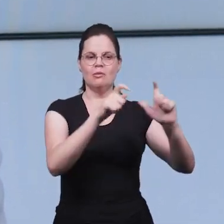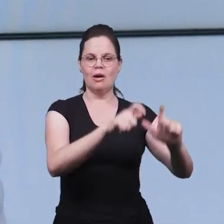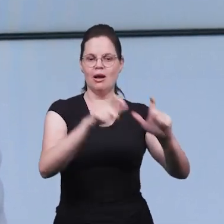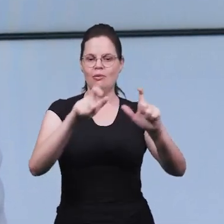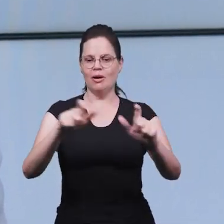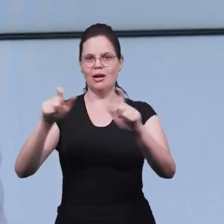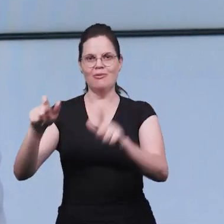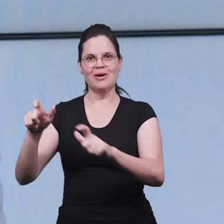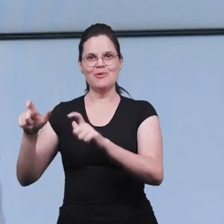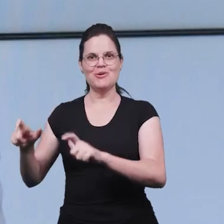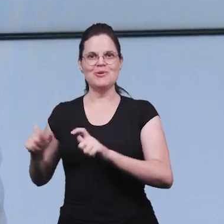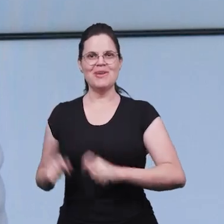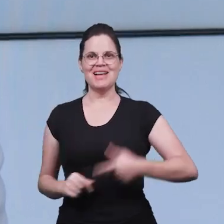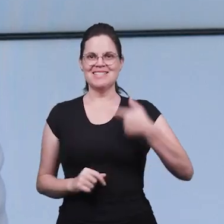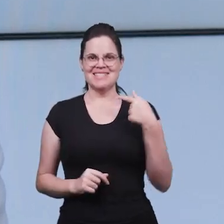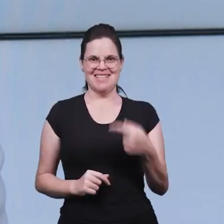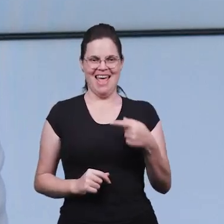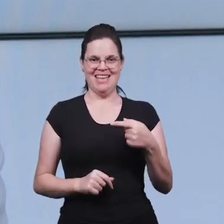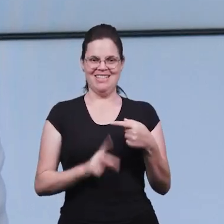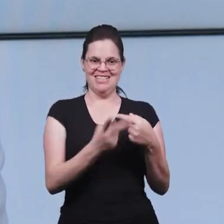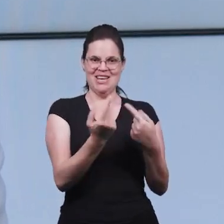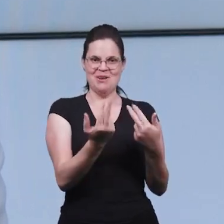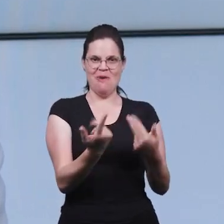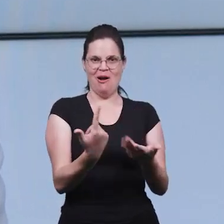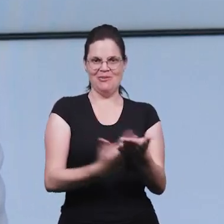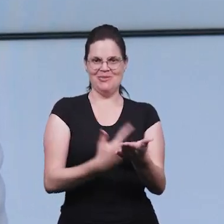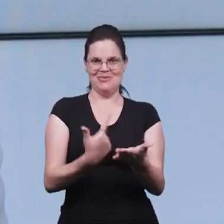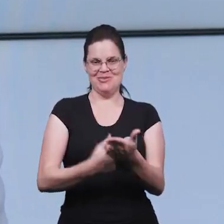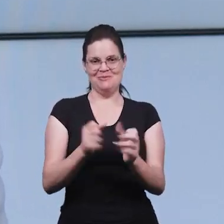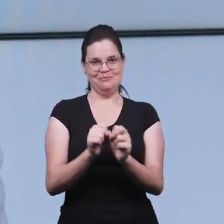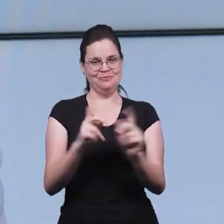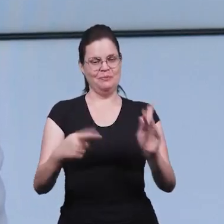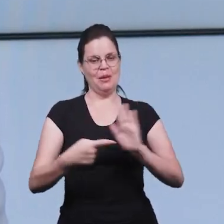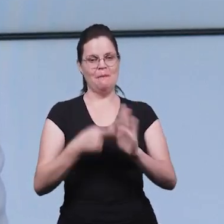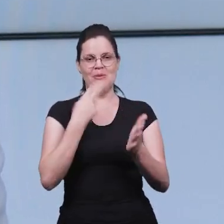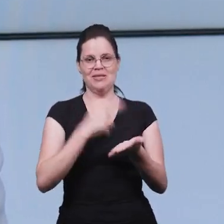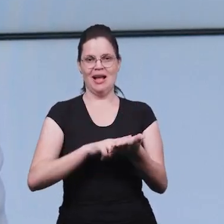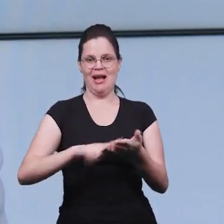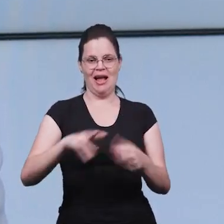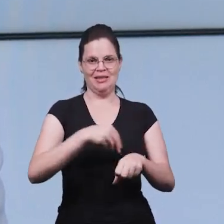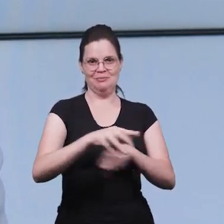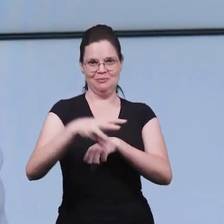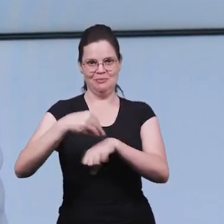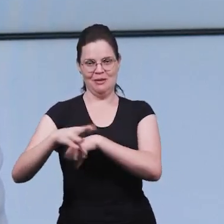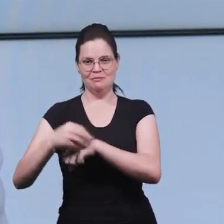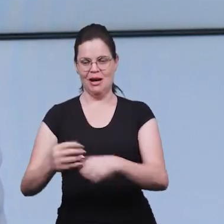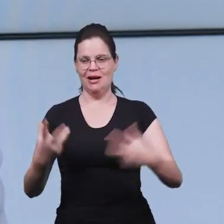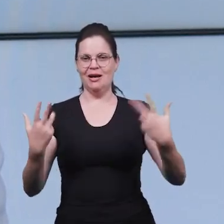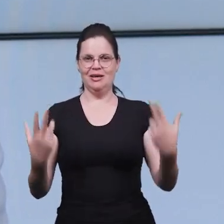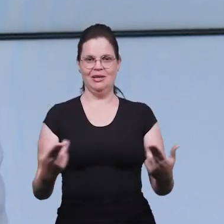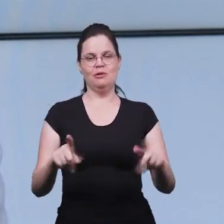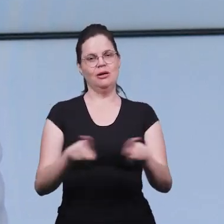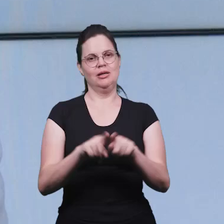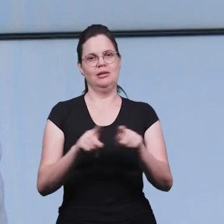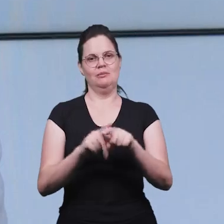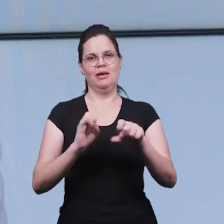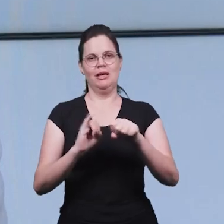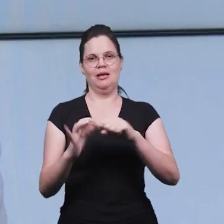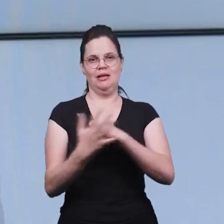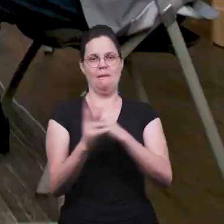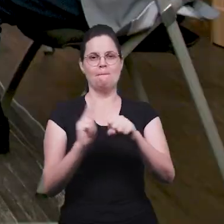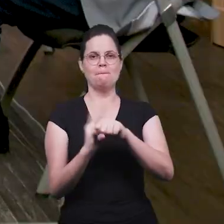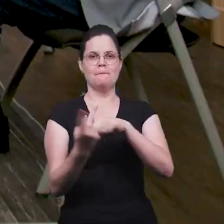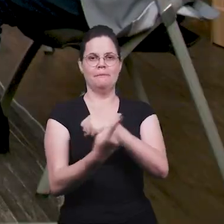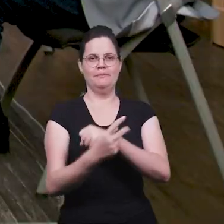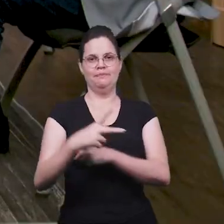cartas, dessas 7 cidades onde estavam as igrejas para as quais foram escritas as cartas, e também na ilha de